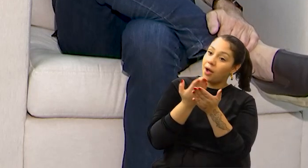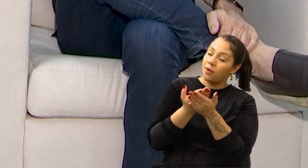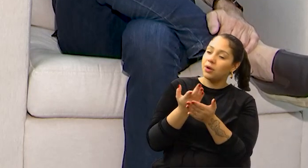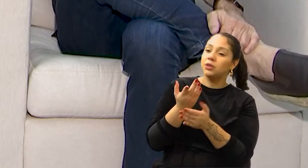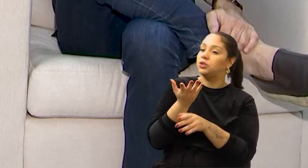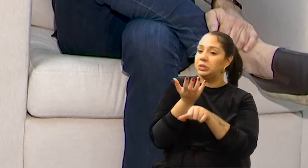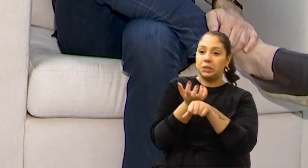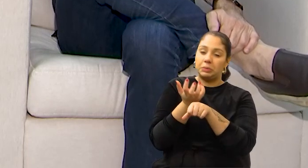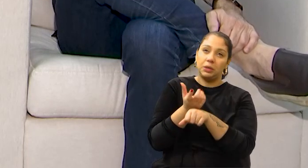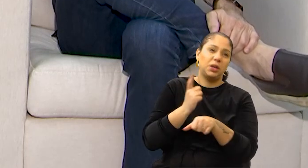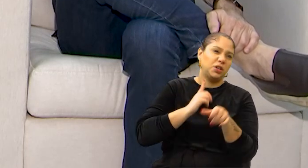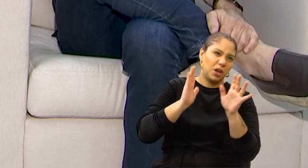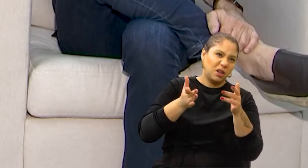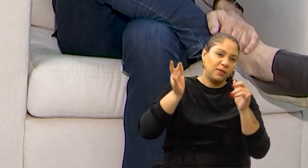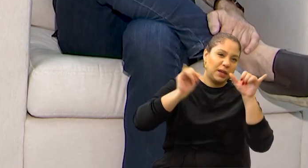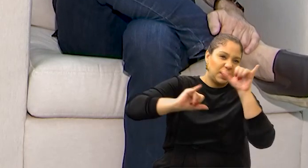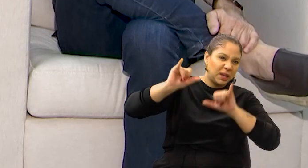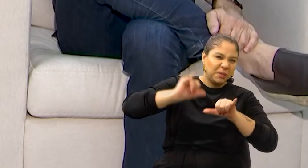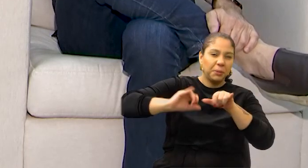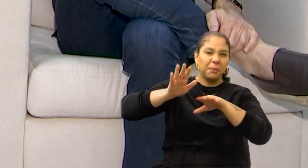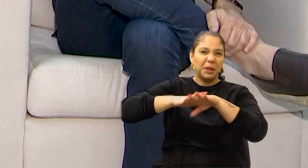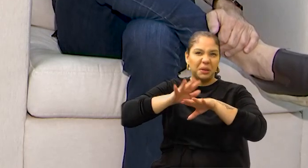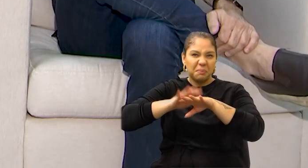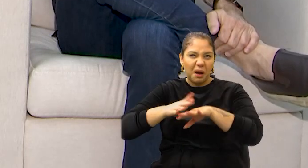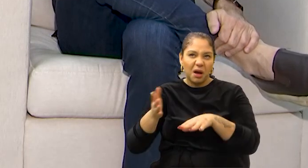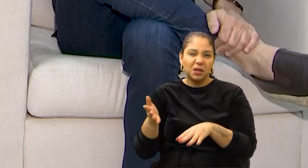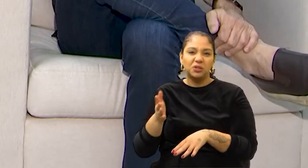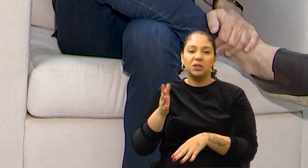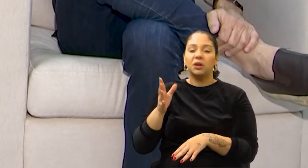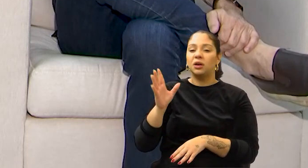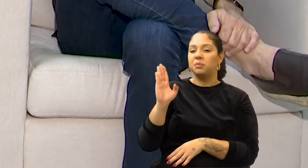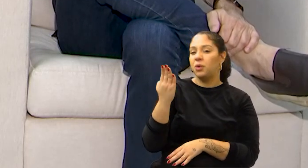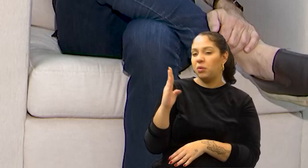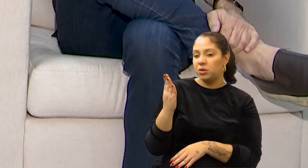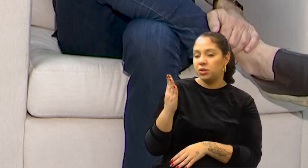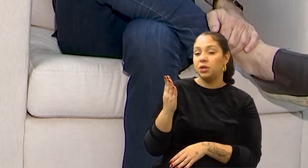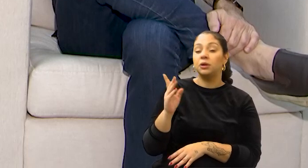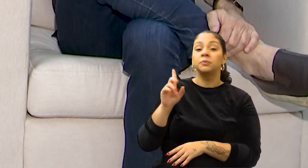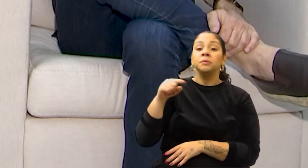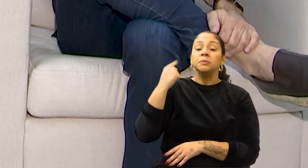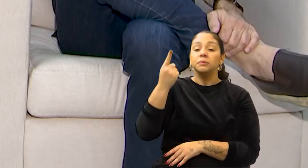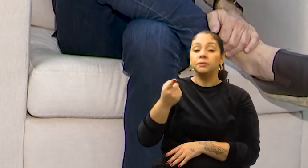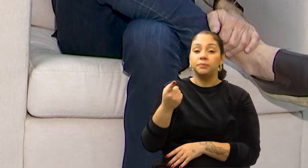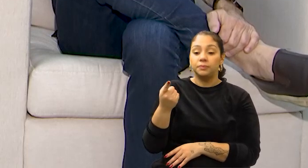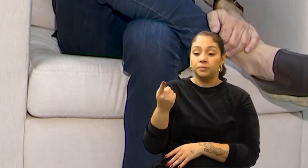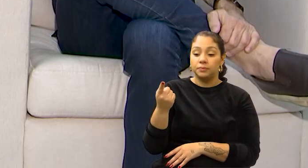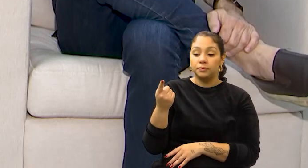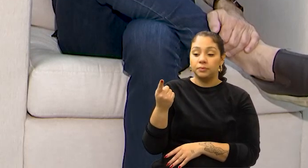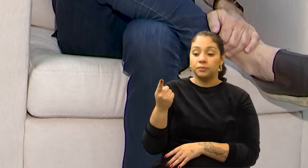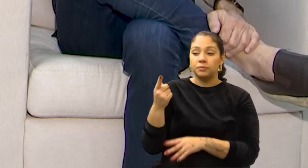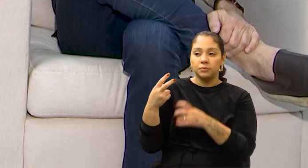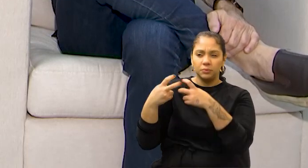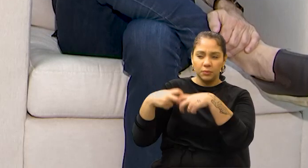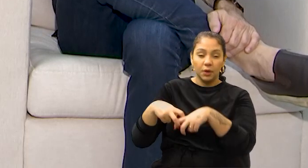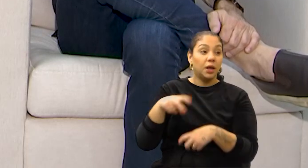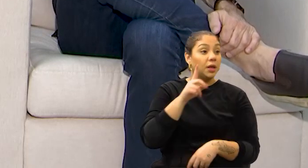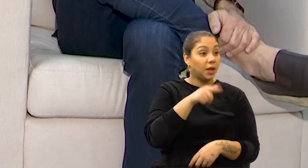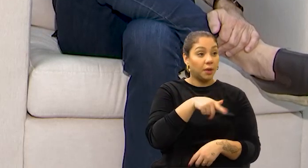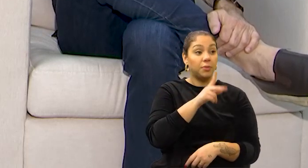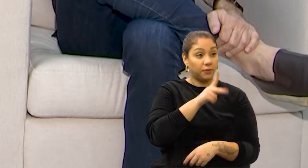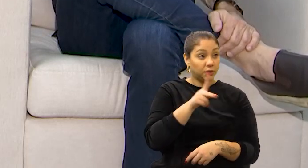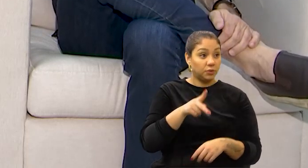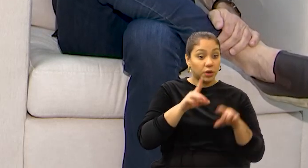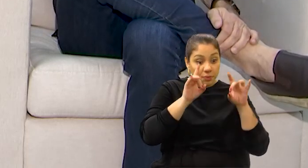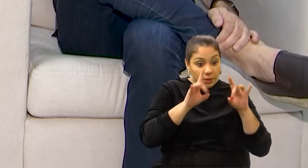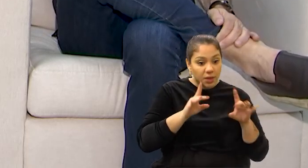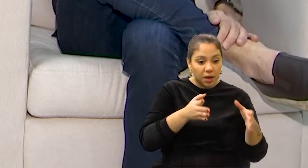de conteúdo de uma disciplina já já teve de química já teve de matemática já teve de biologia A próxima se não me engano